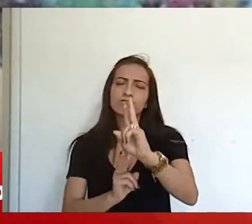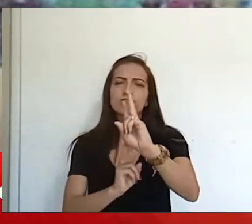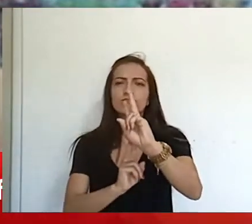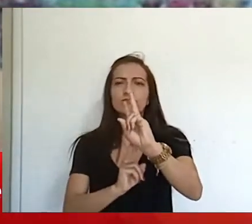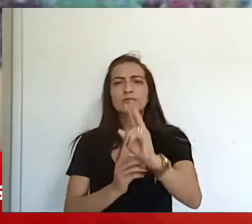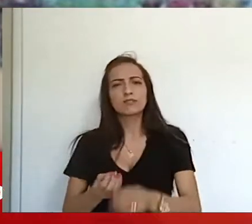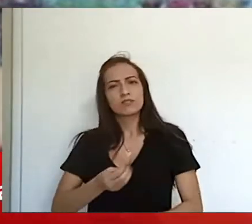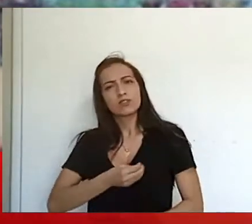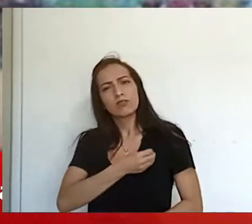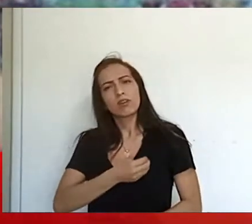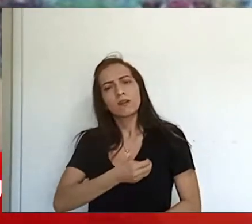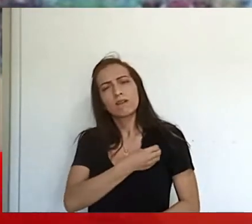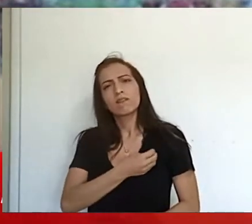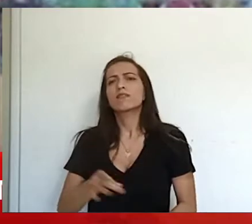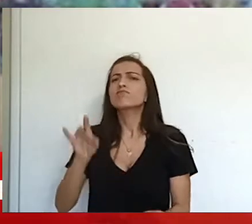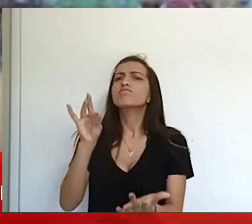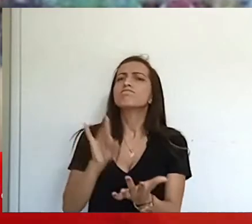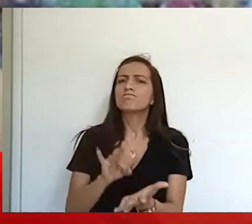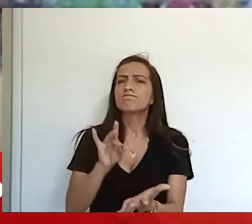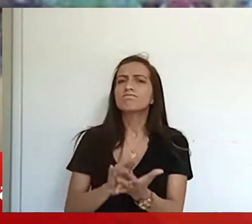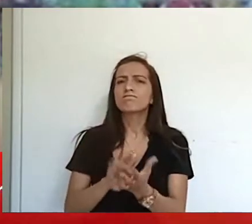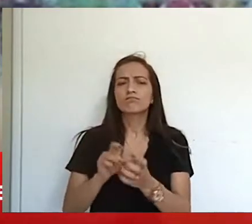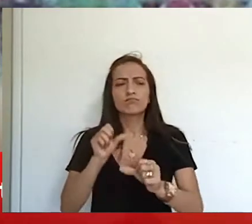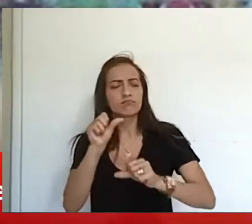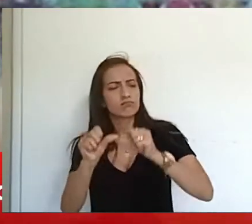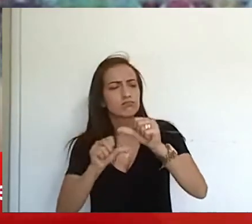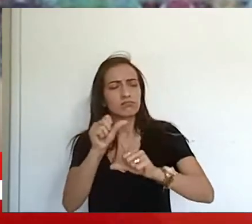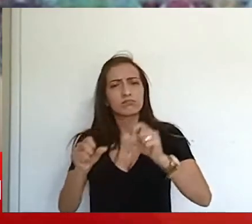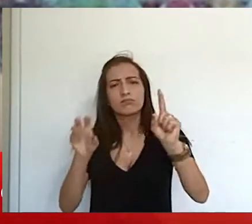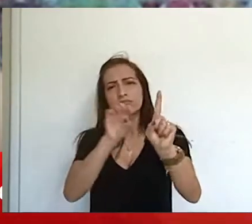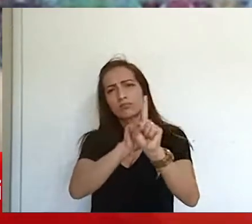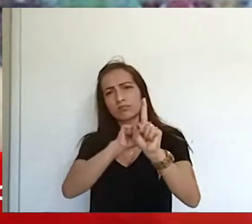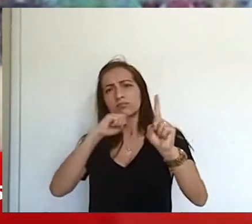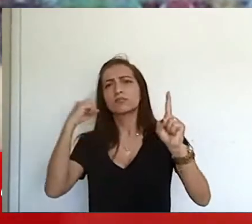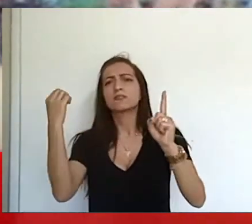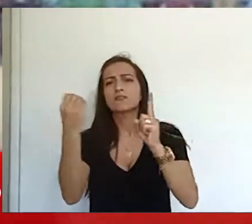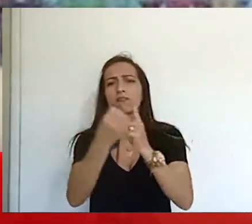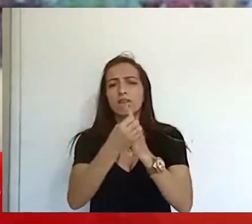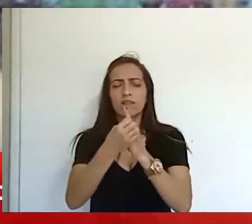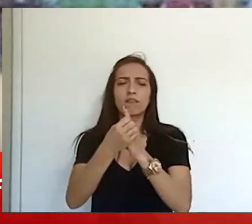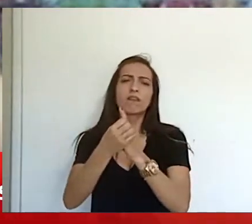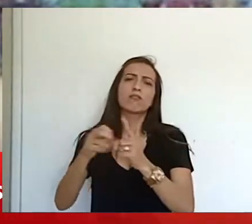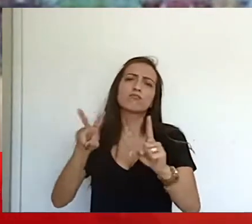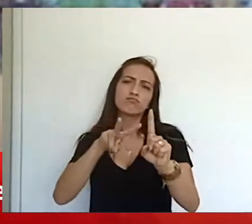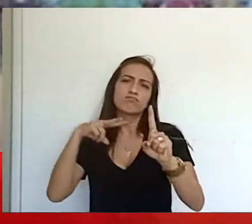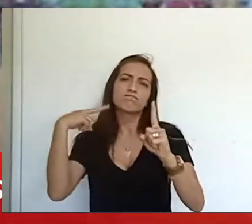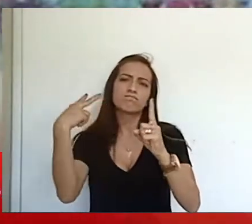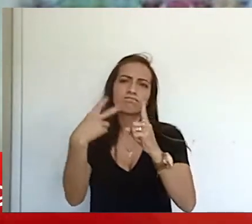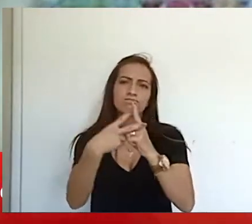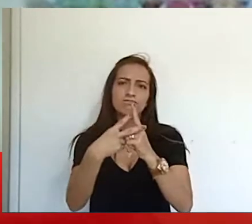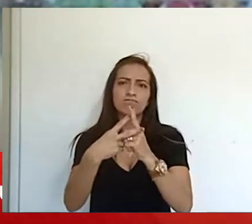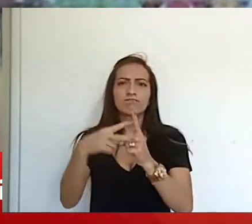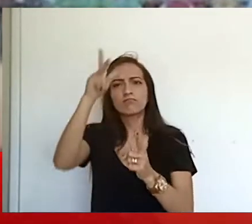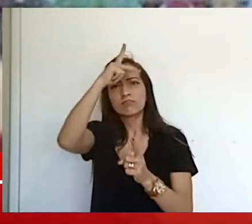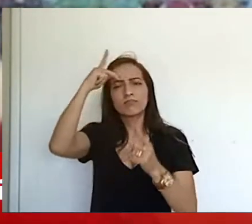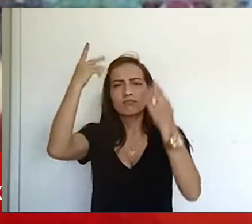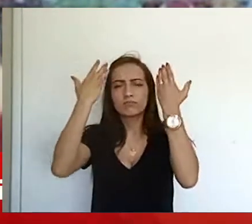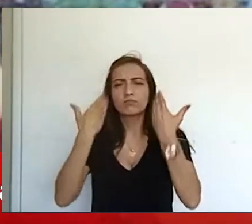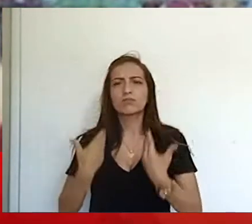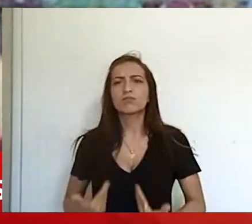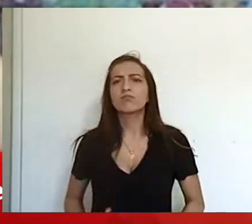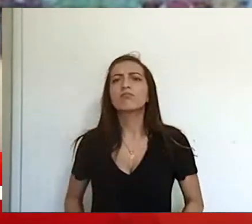projeto da transformação social na perspectiva da emancipação humana. Né? Enquanto esse governo, com sua